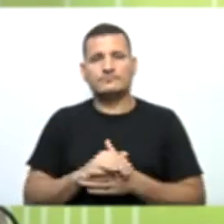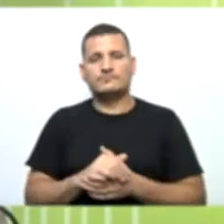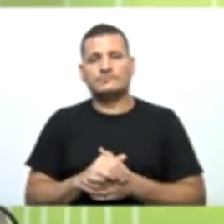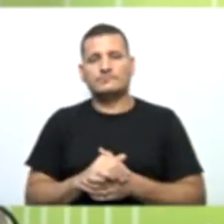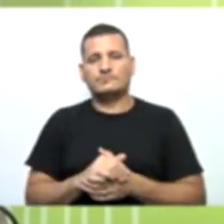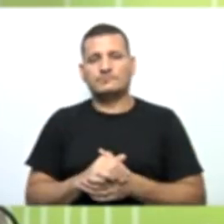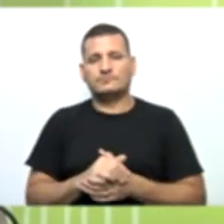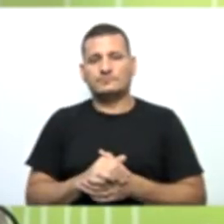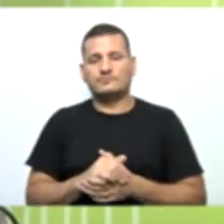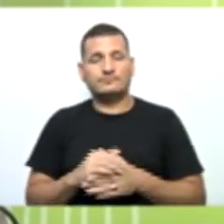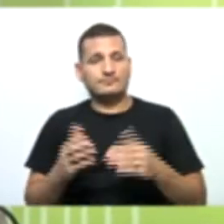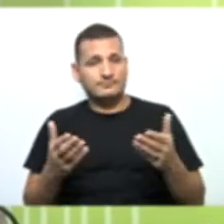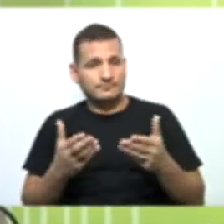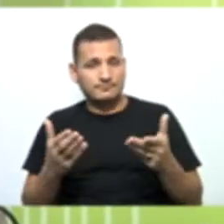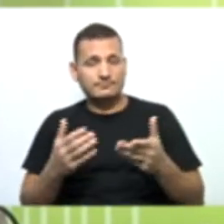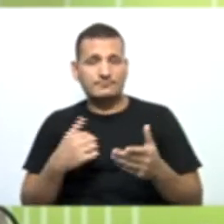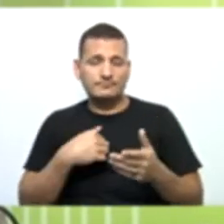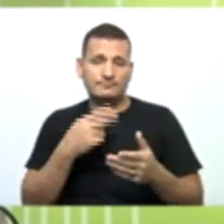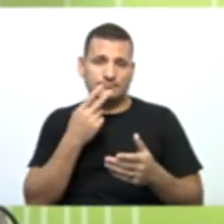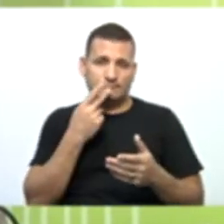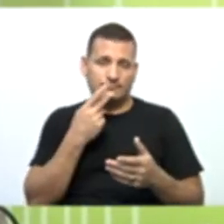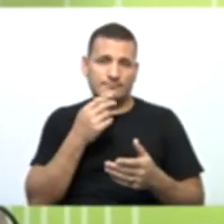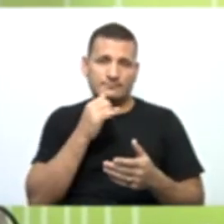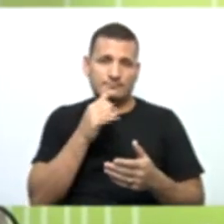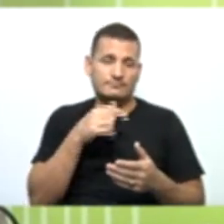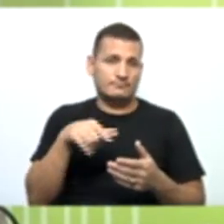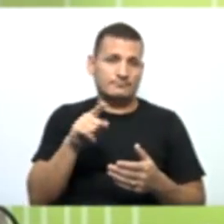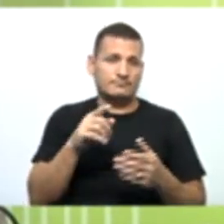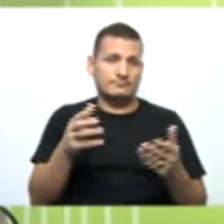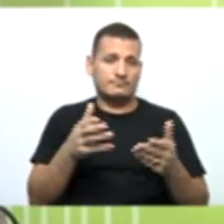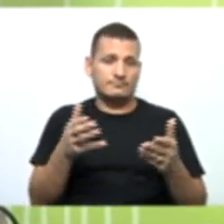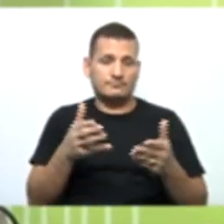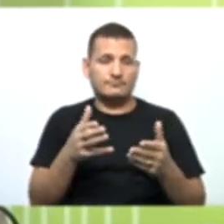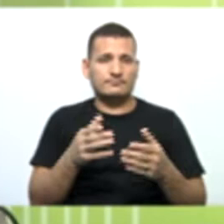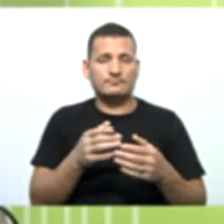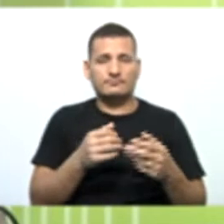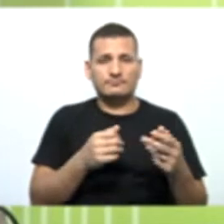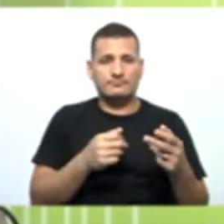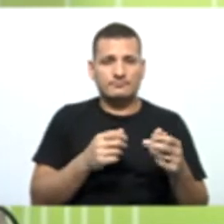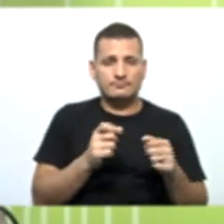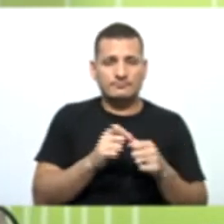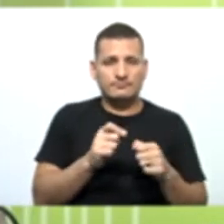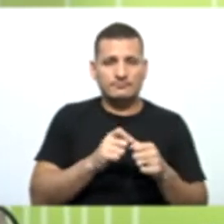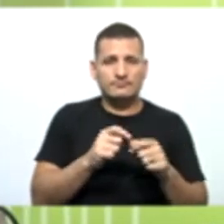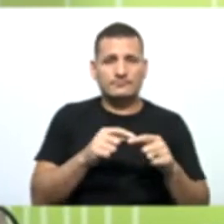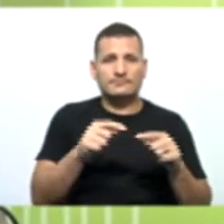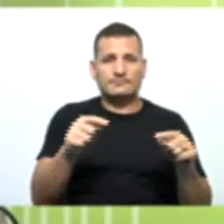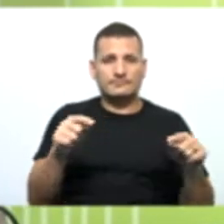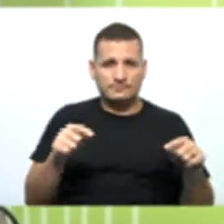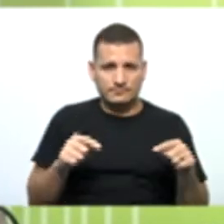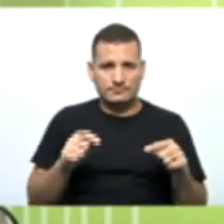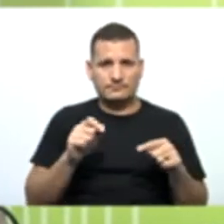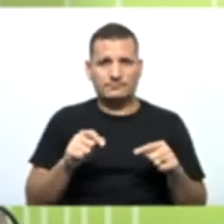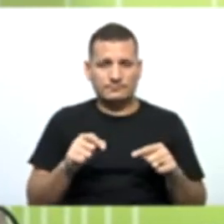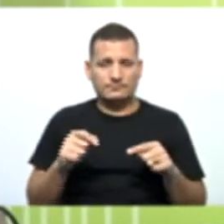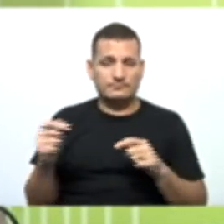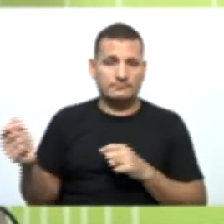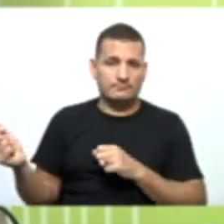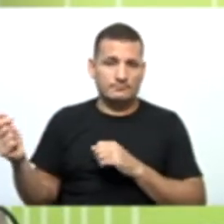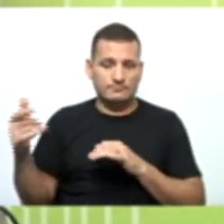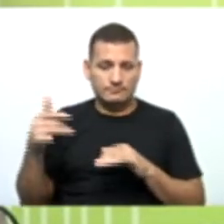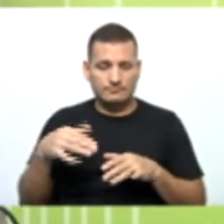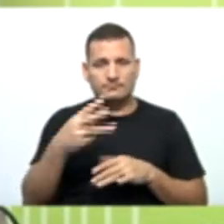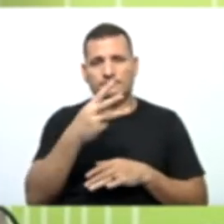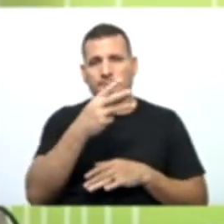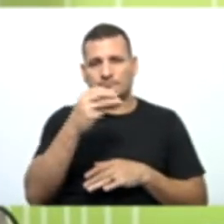seguinte, pessoal, projetem uma sala para que atenda 300 alunos. Aí você vai